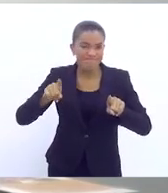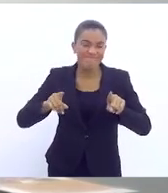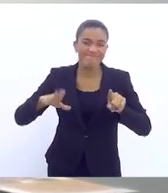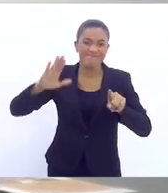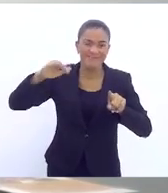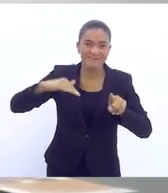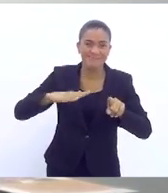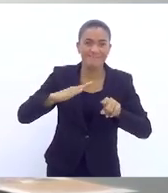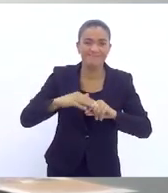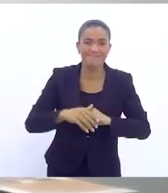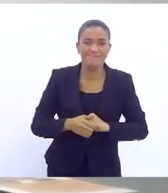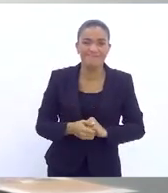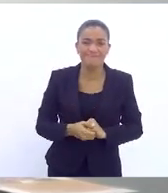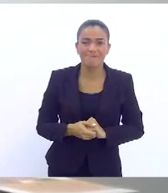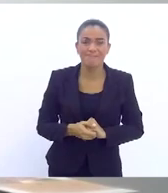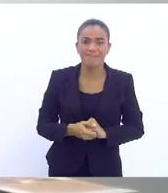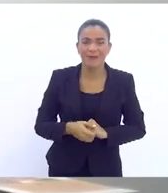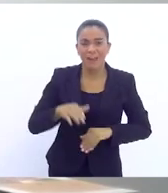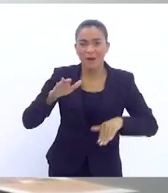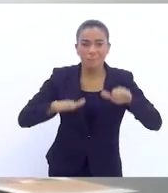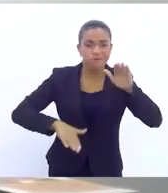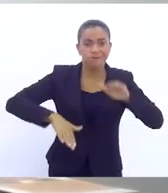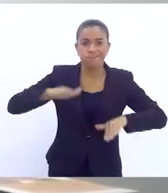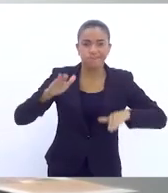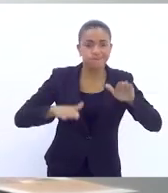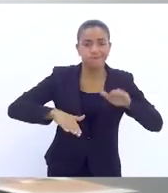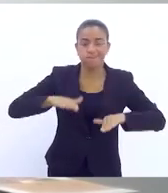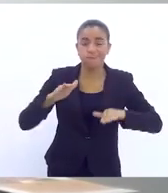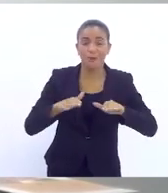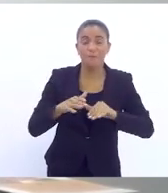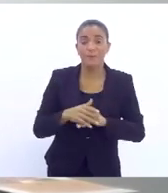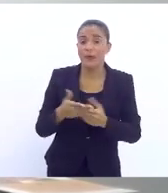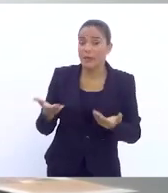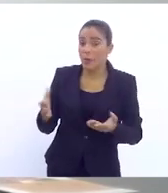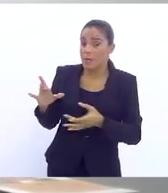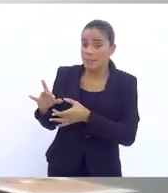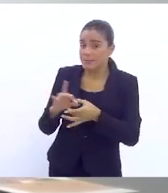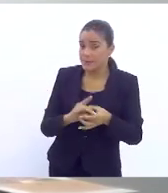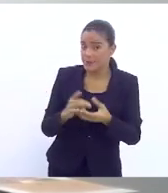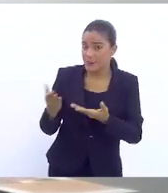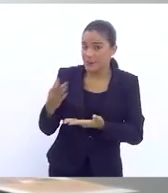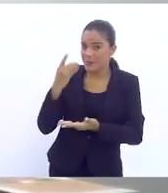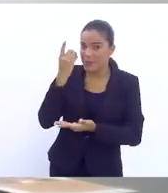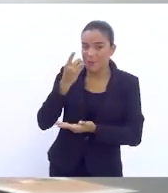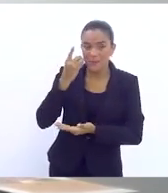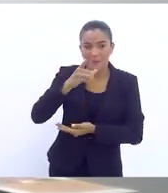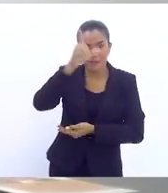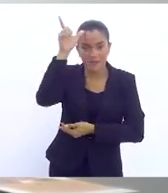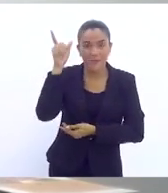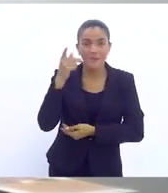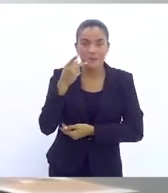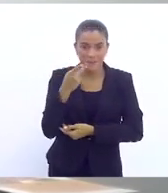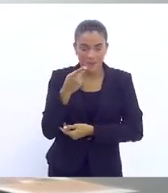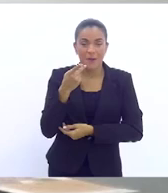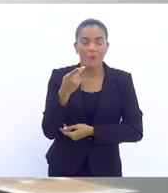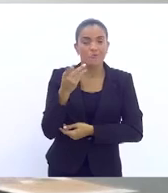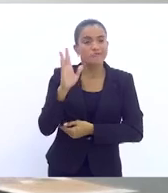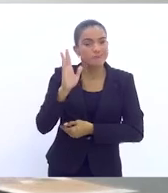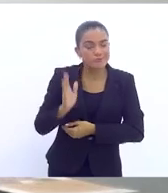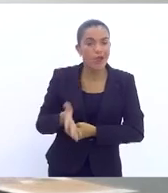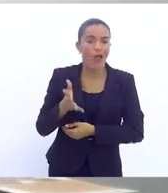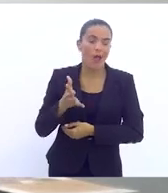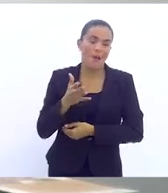que é oferecido Então nesse sentido Deputado já no primeiro momento já fez